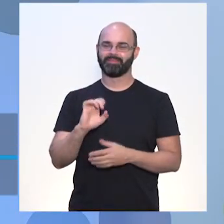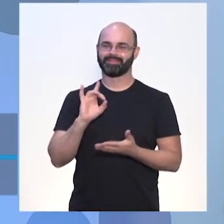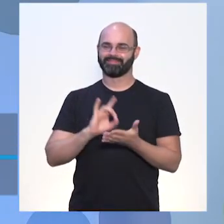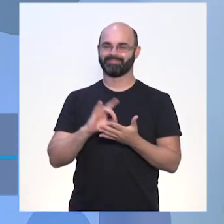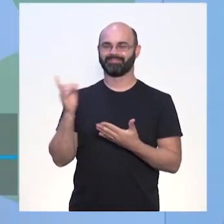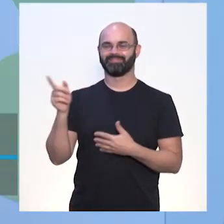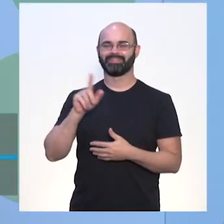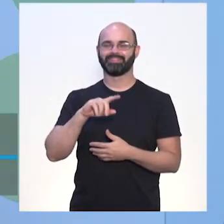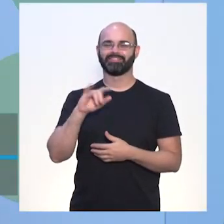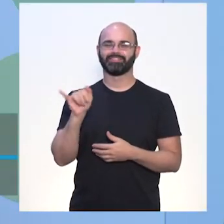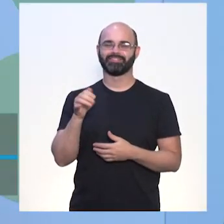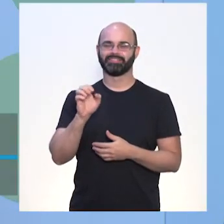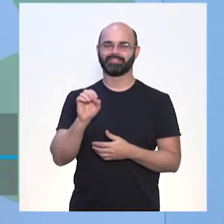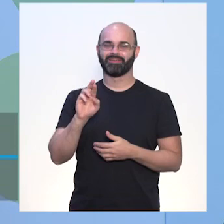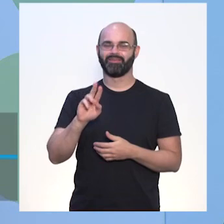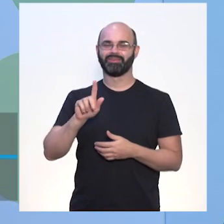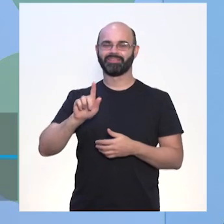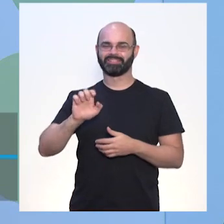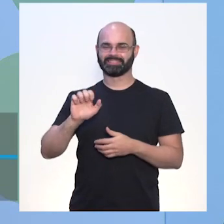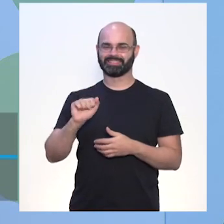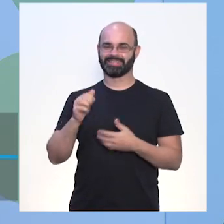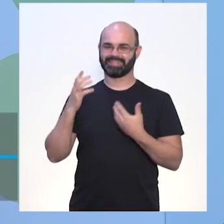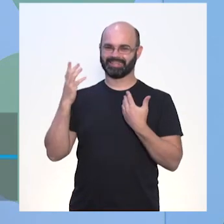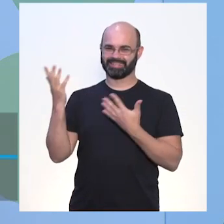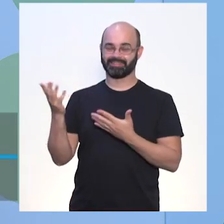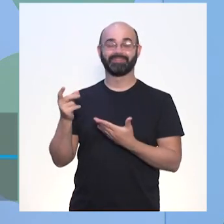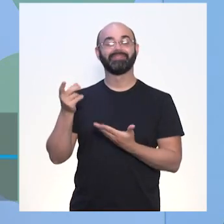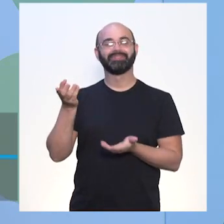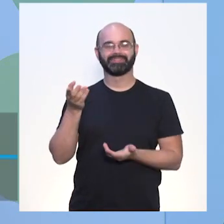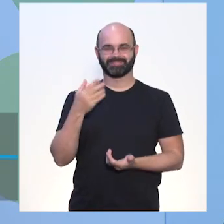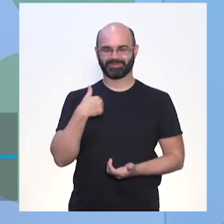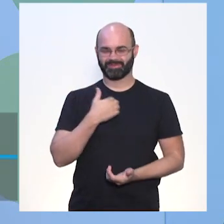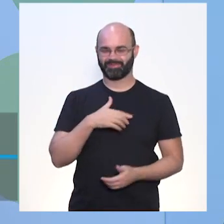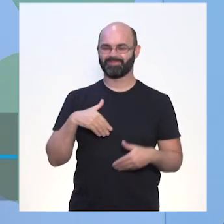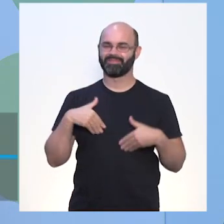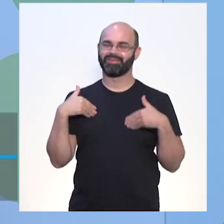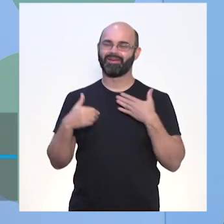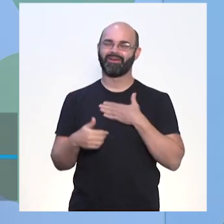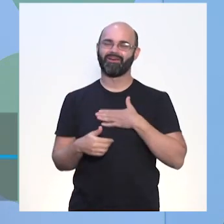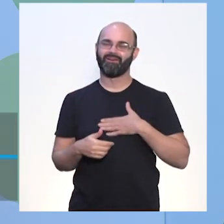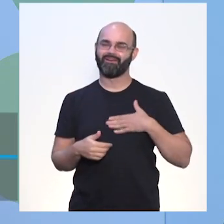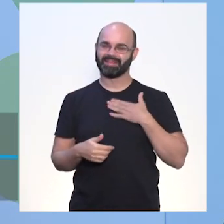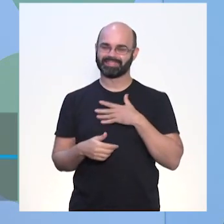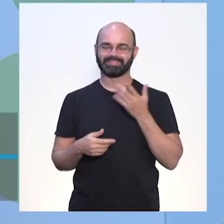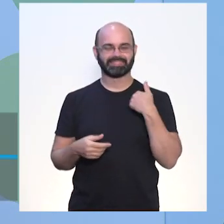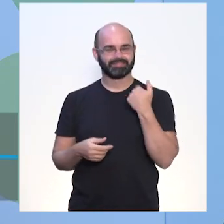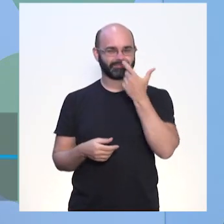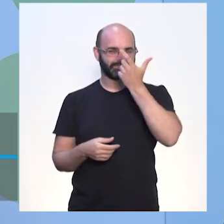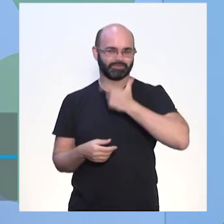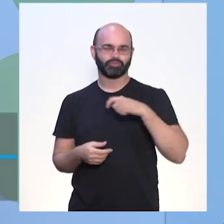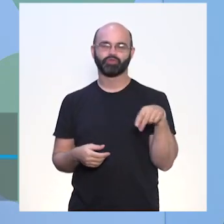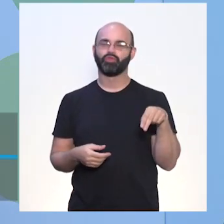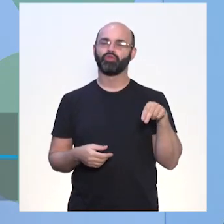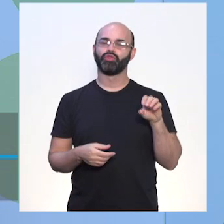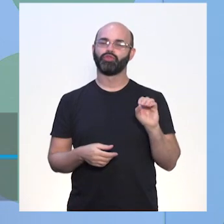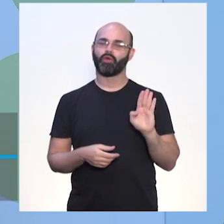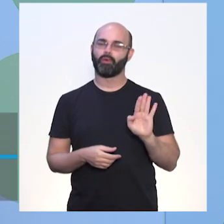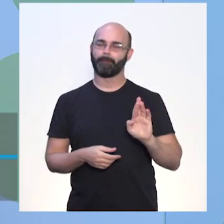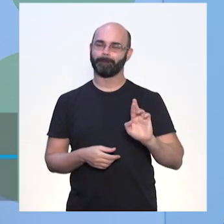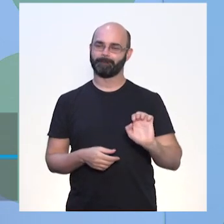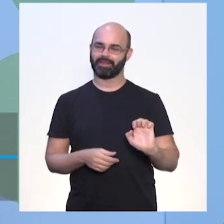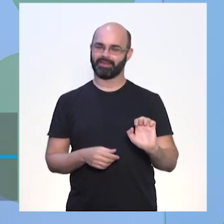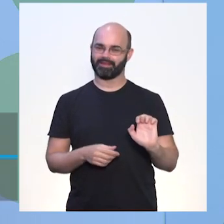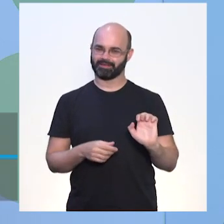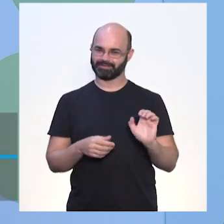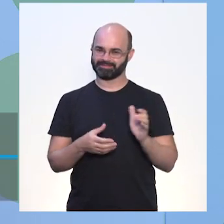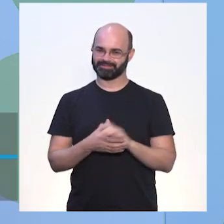Boa noite, gostei do gás nobre. Olha aí, Adorei. Você sentiu agora uma molécula importante. Agora eu sou da nobreza. Olha aí. Lembrando